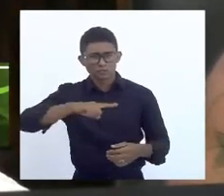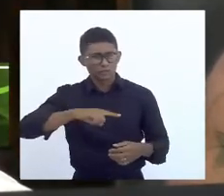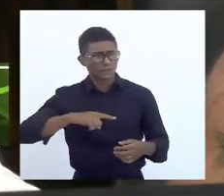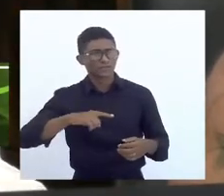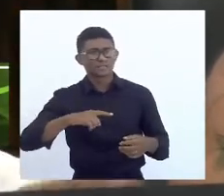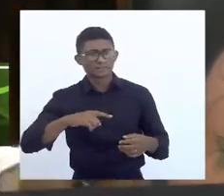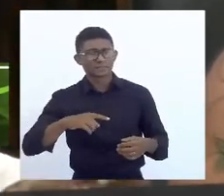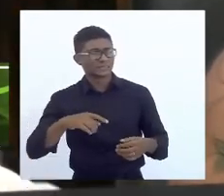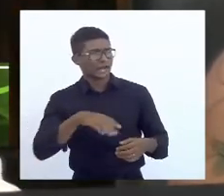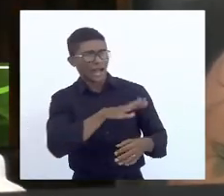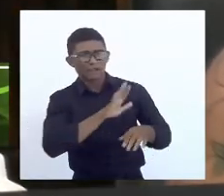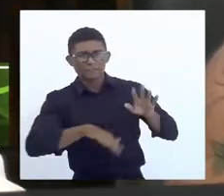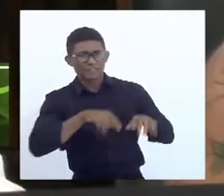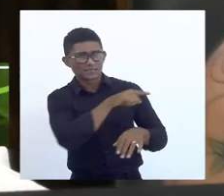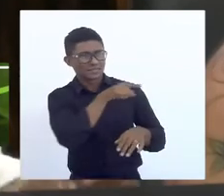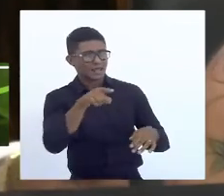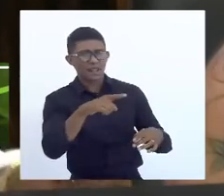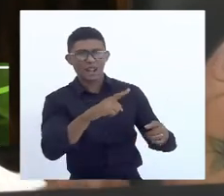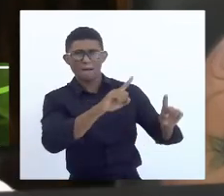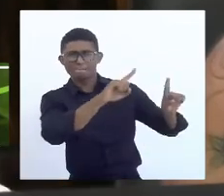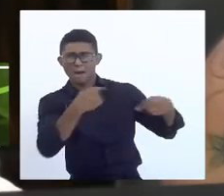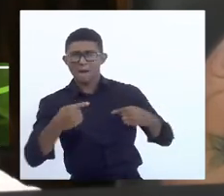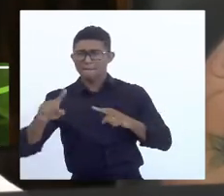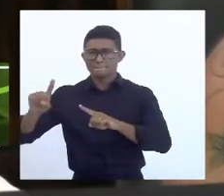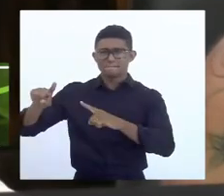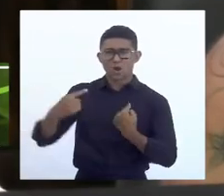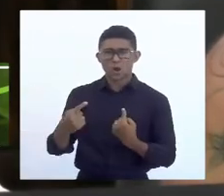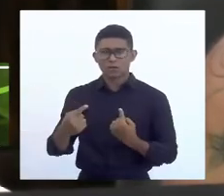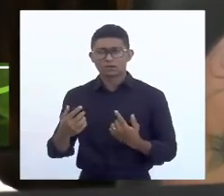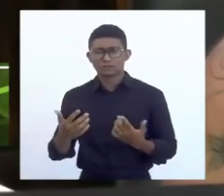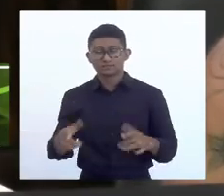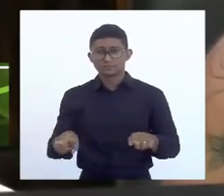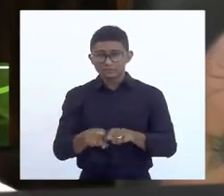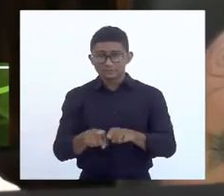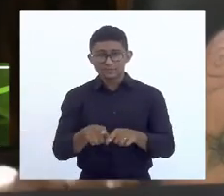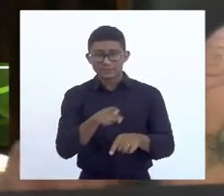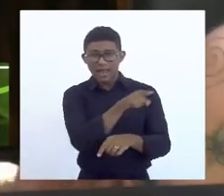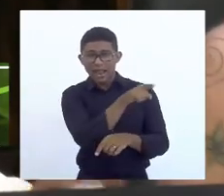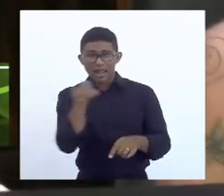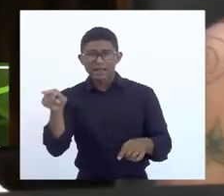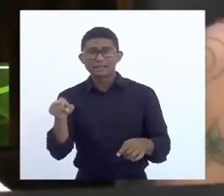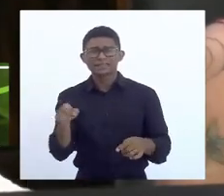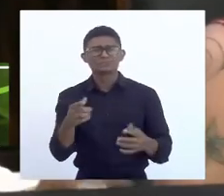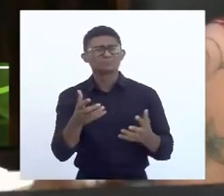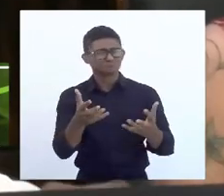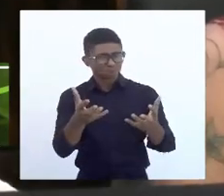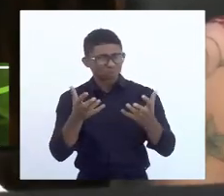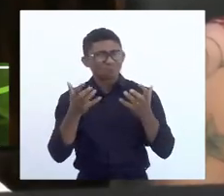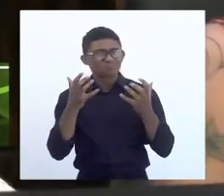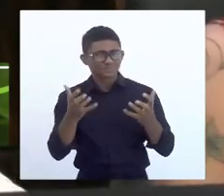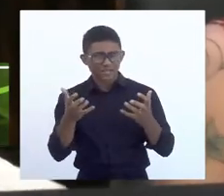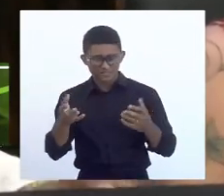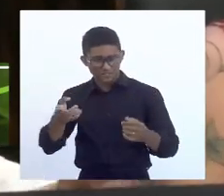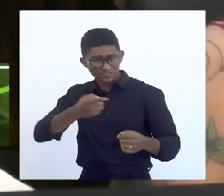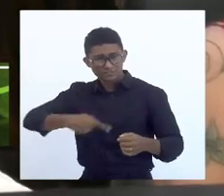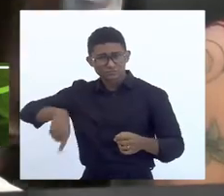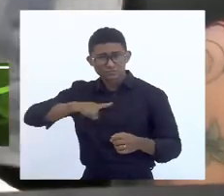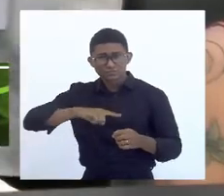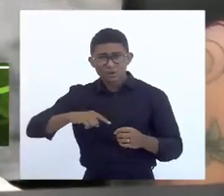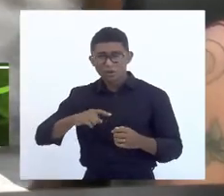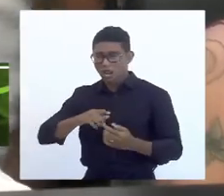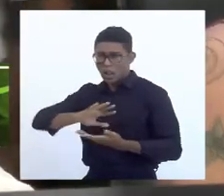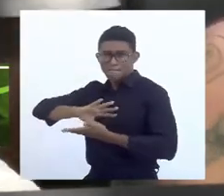ameaçadas, se hoje continuamos na mira daqueles que querem exterminar os